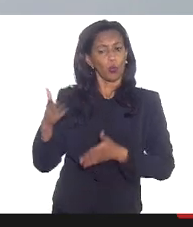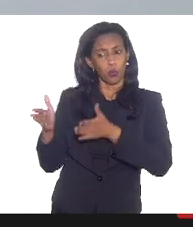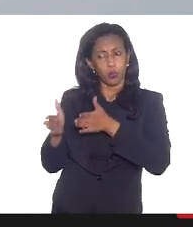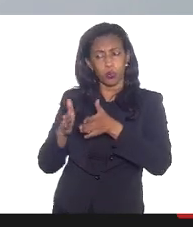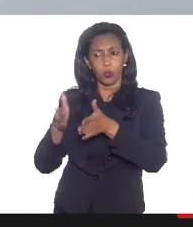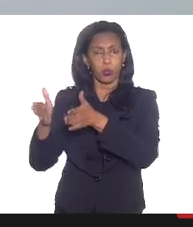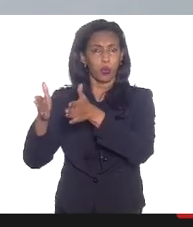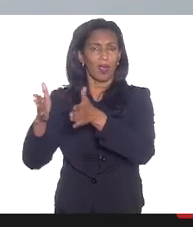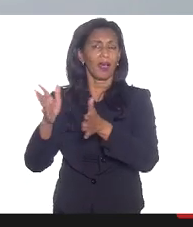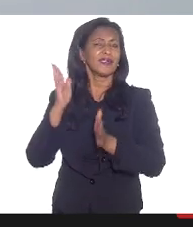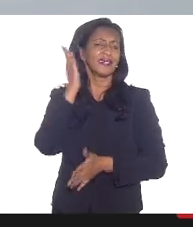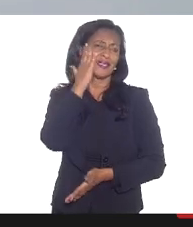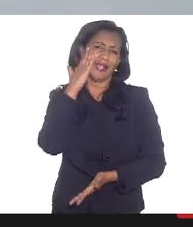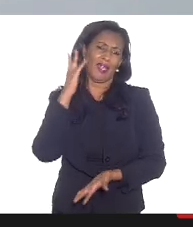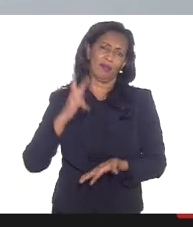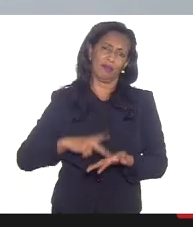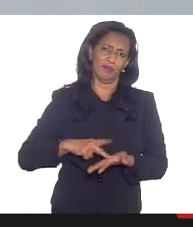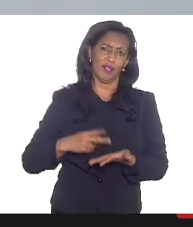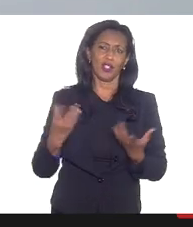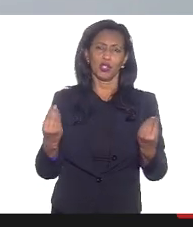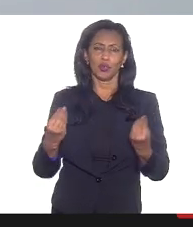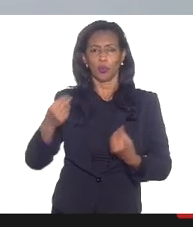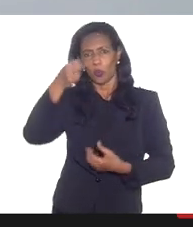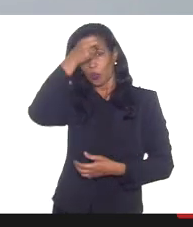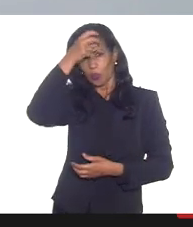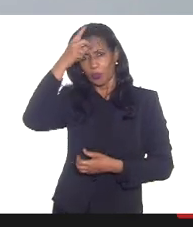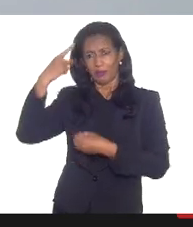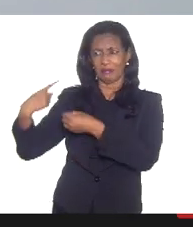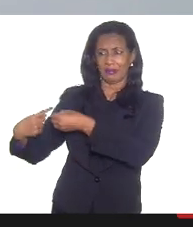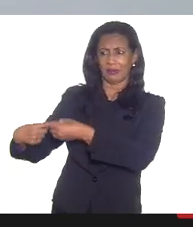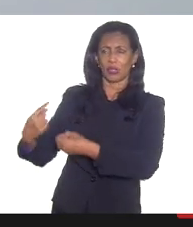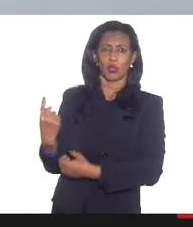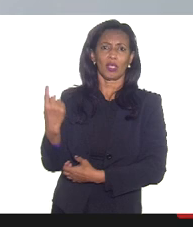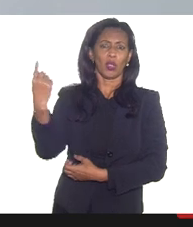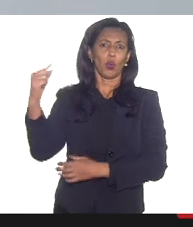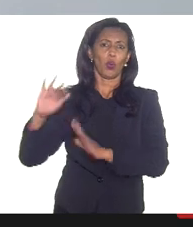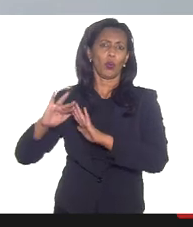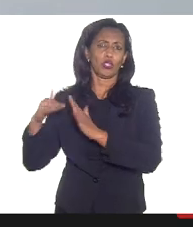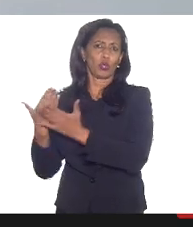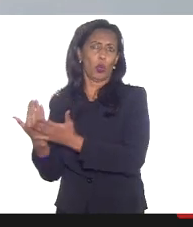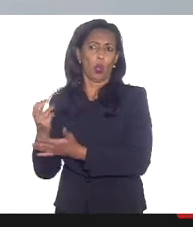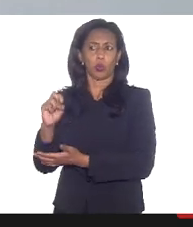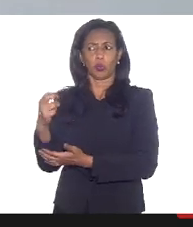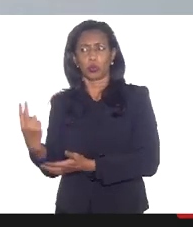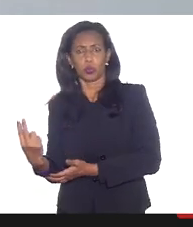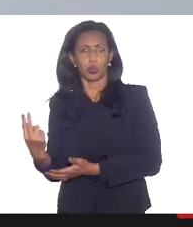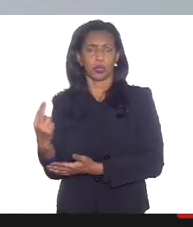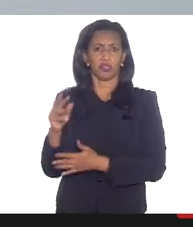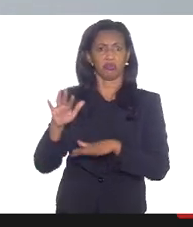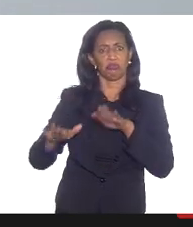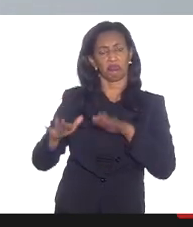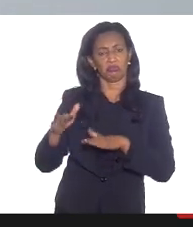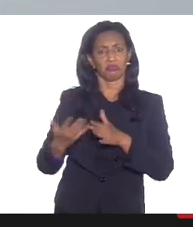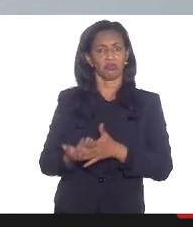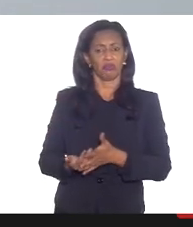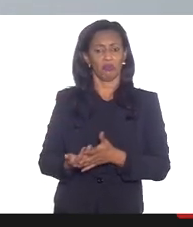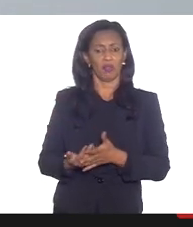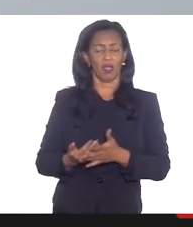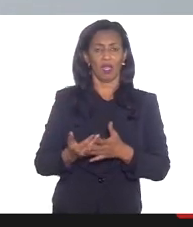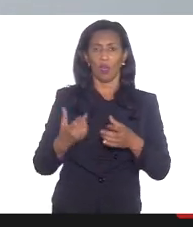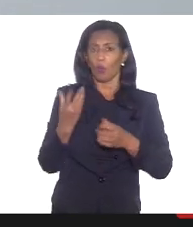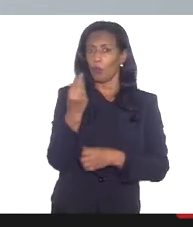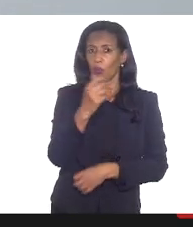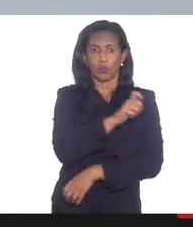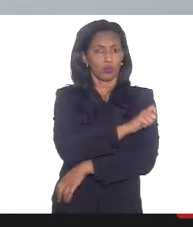sabe que a realidade de muitos municípios só tem uma escola pública ou duas só. Então, a maior parte